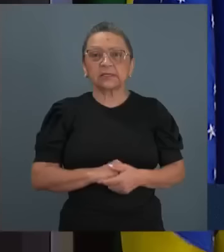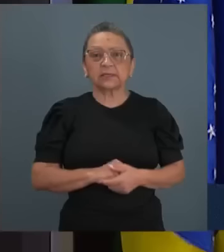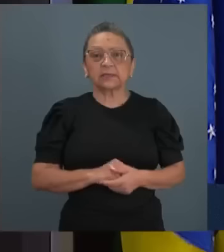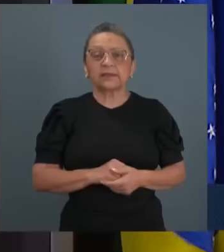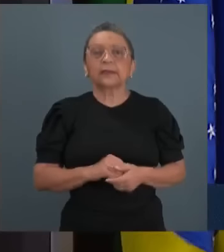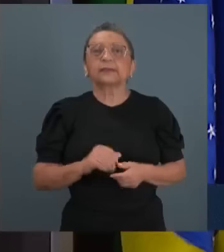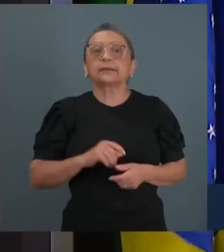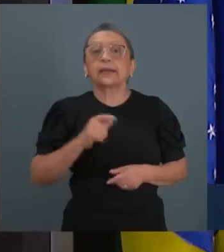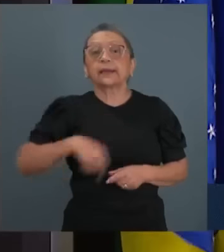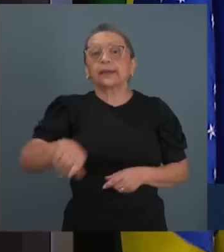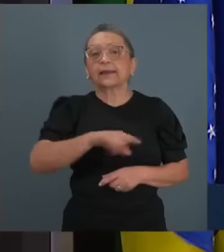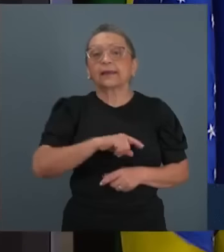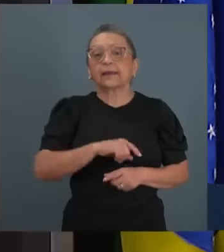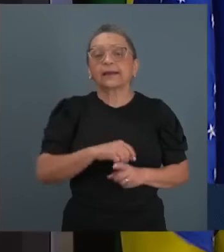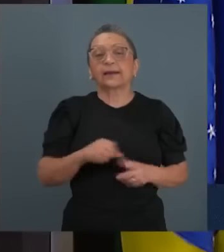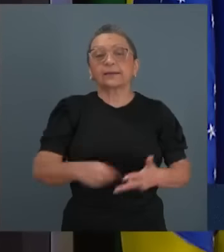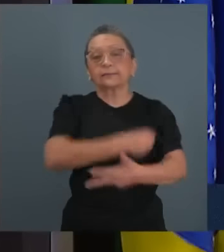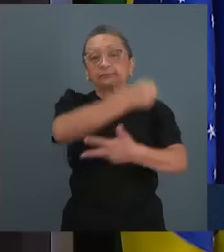entrar à força,